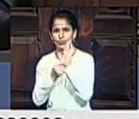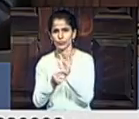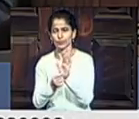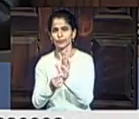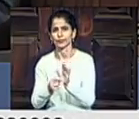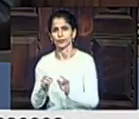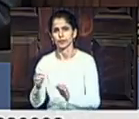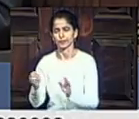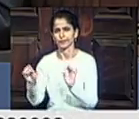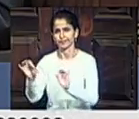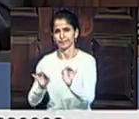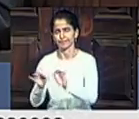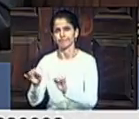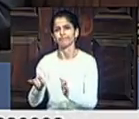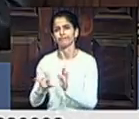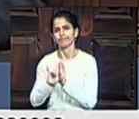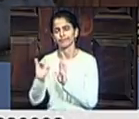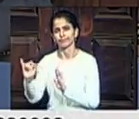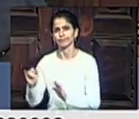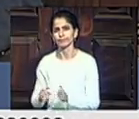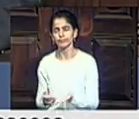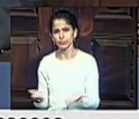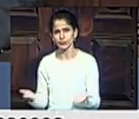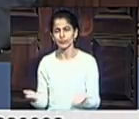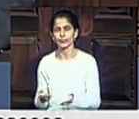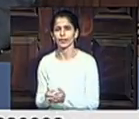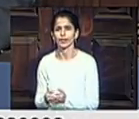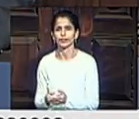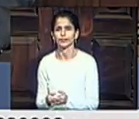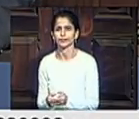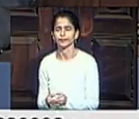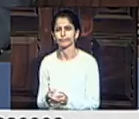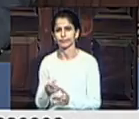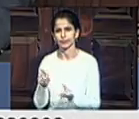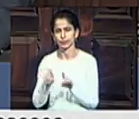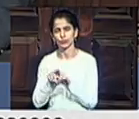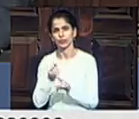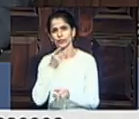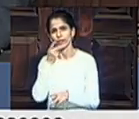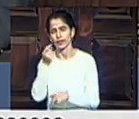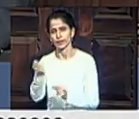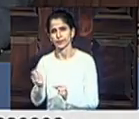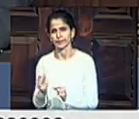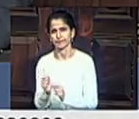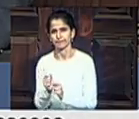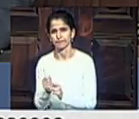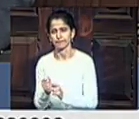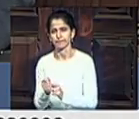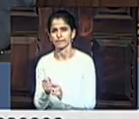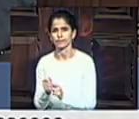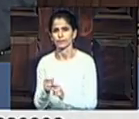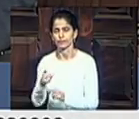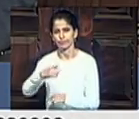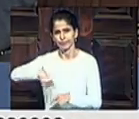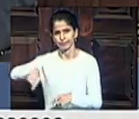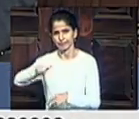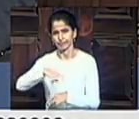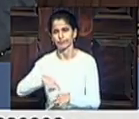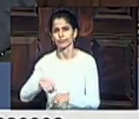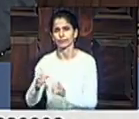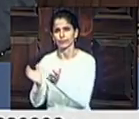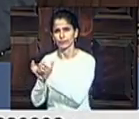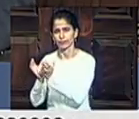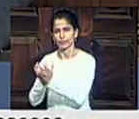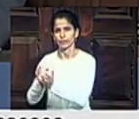essas matérias. E, por fim, senhor presidente, eu queria dizer o seguinte: nós, a bancada